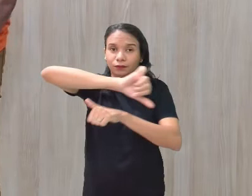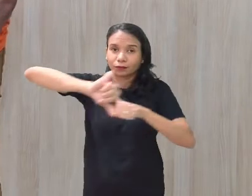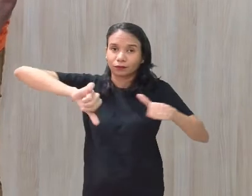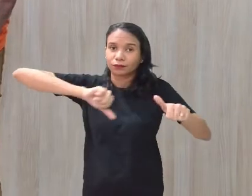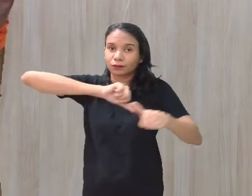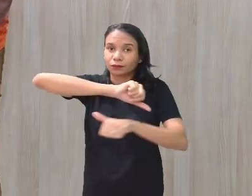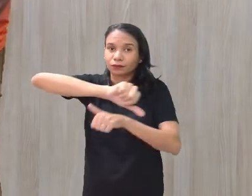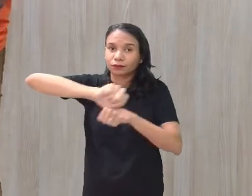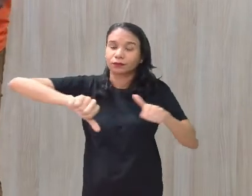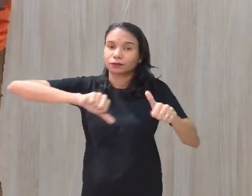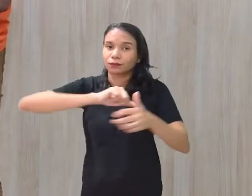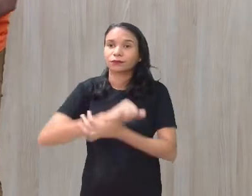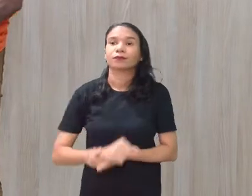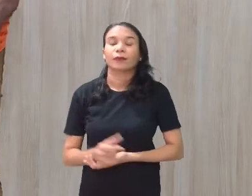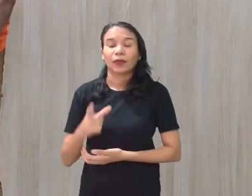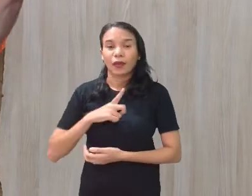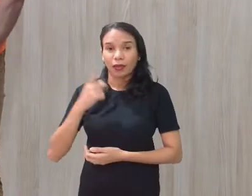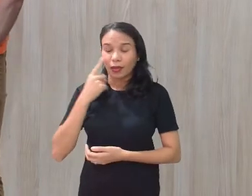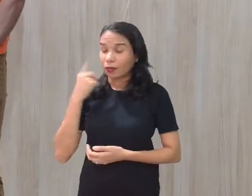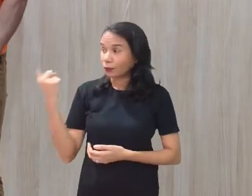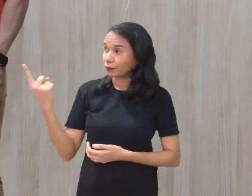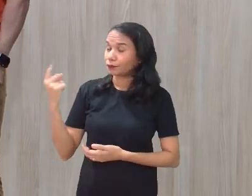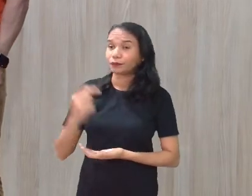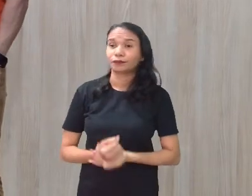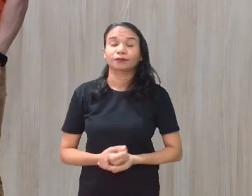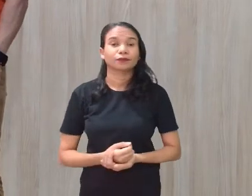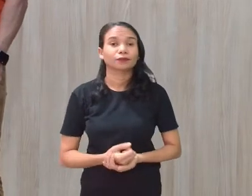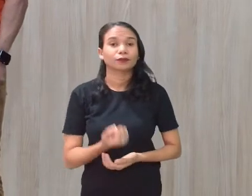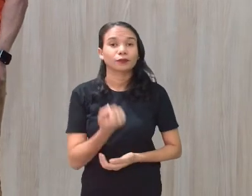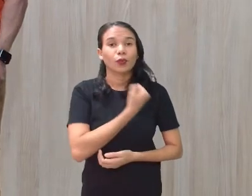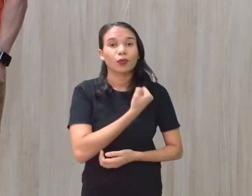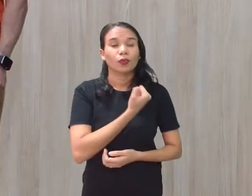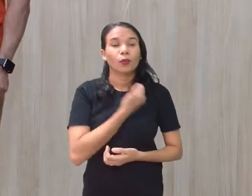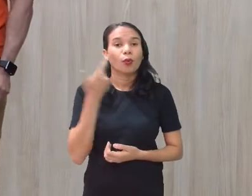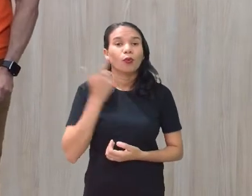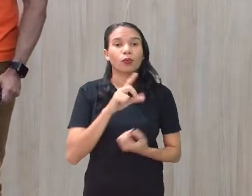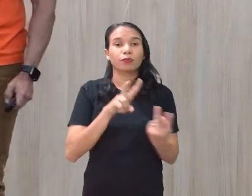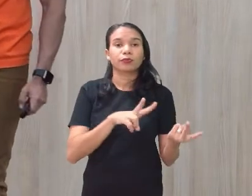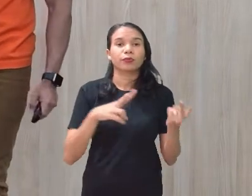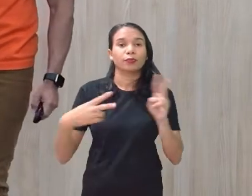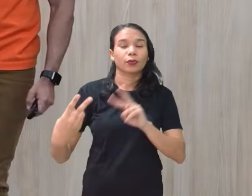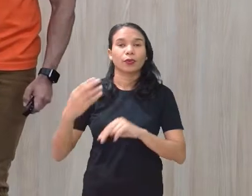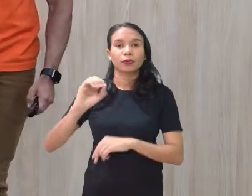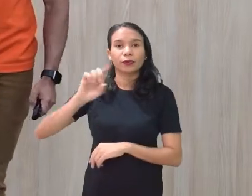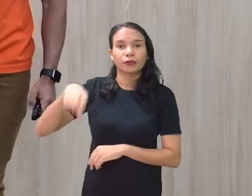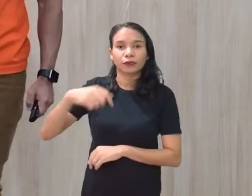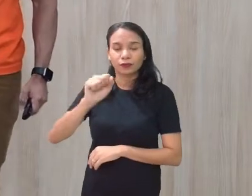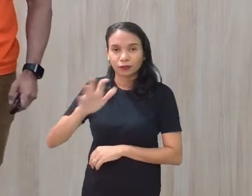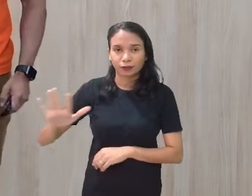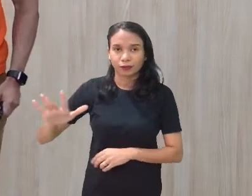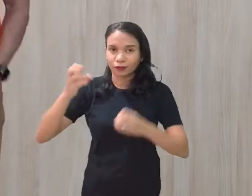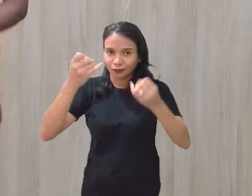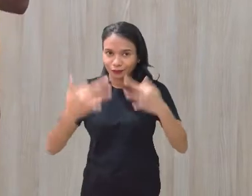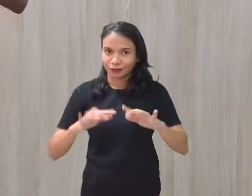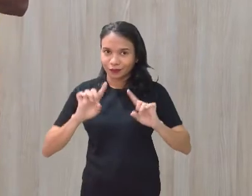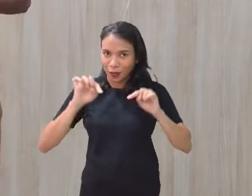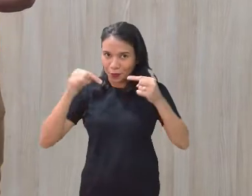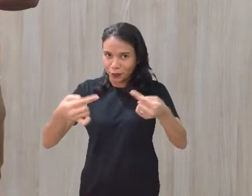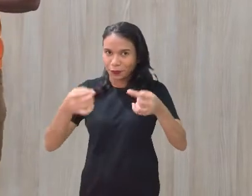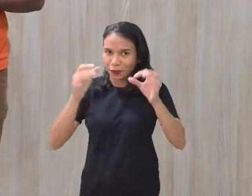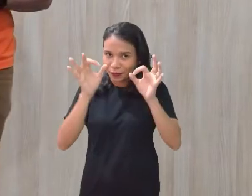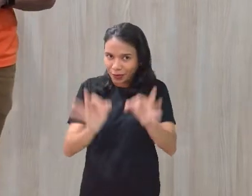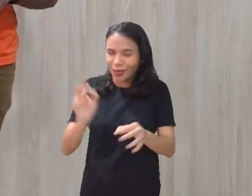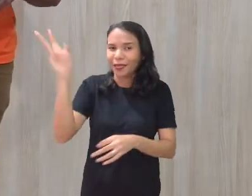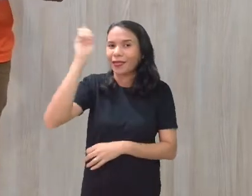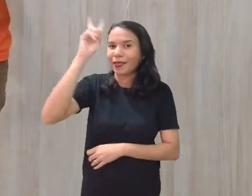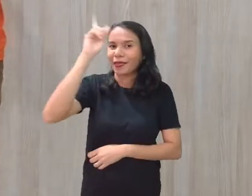a gente transformar esse número aí, certo, em um número decimal, eu vou falar daqui a pouquinho, tá bom? Lembra do